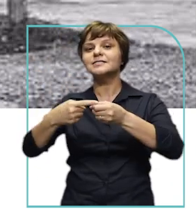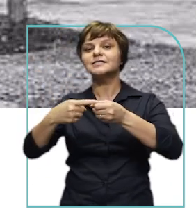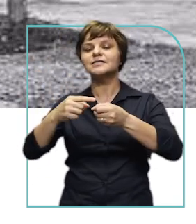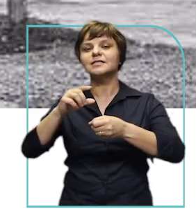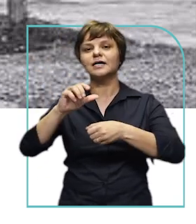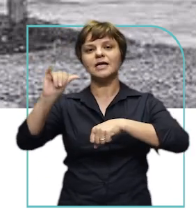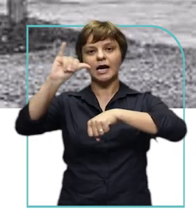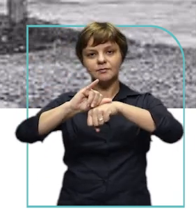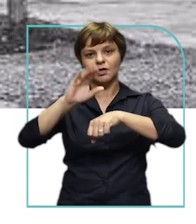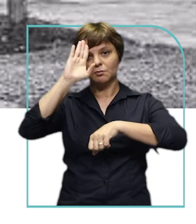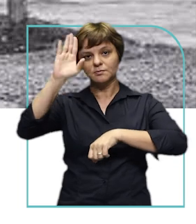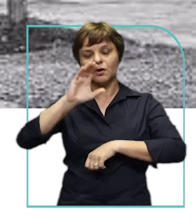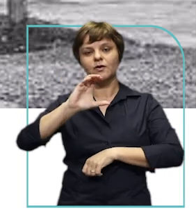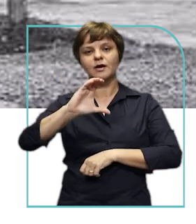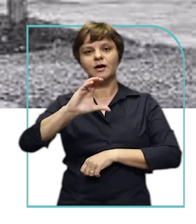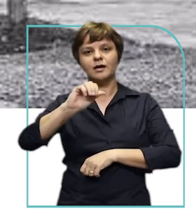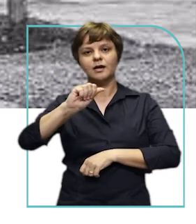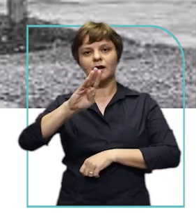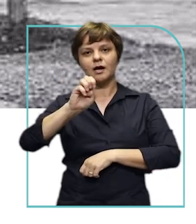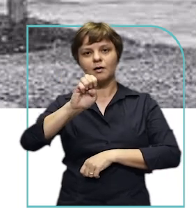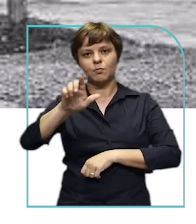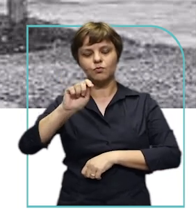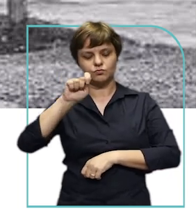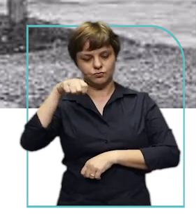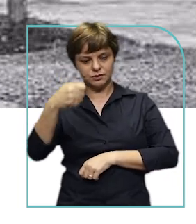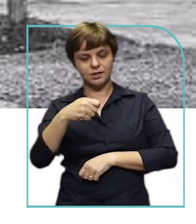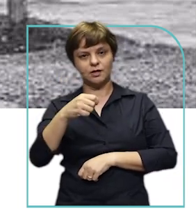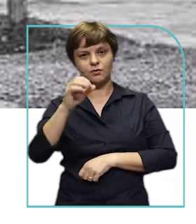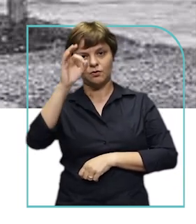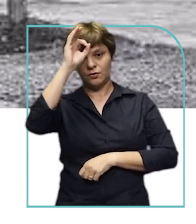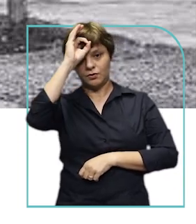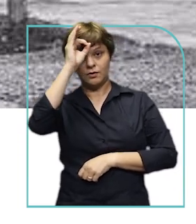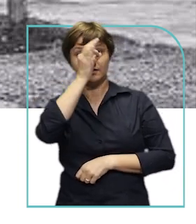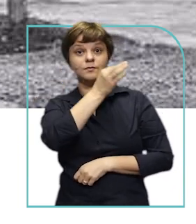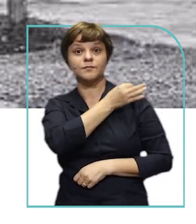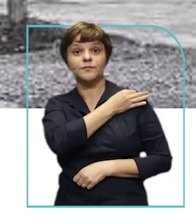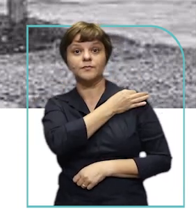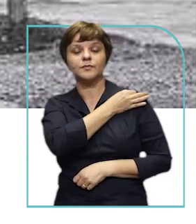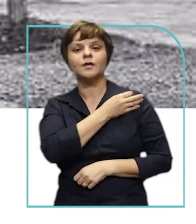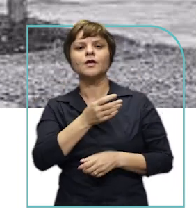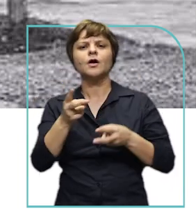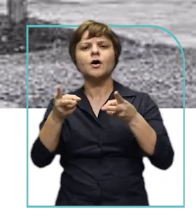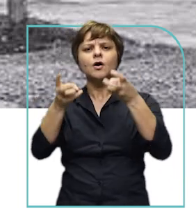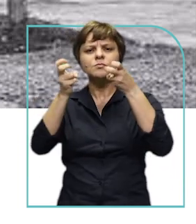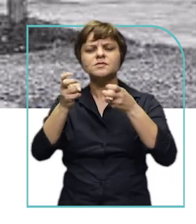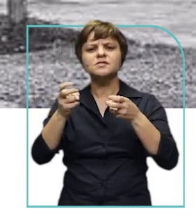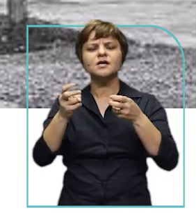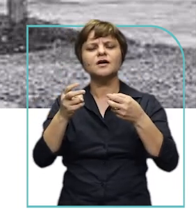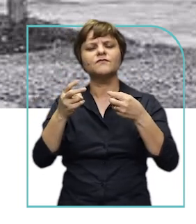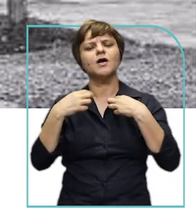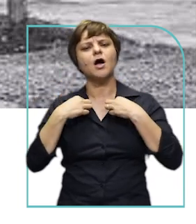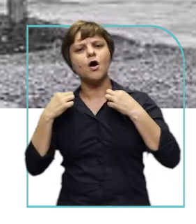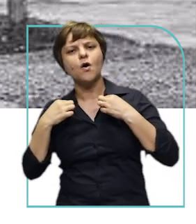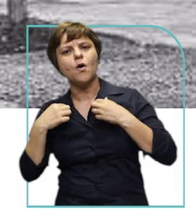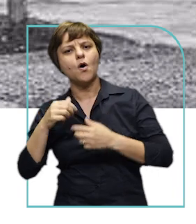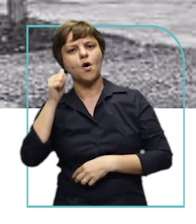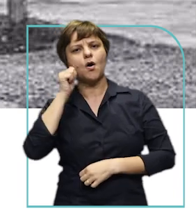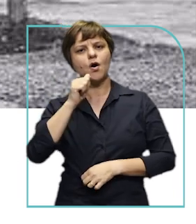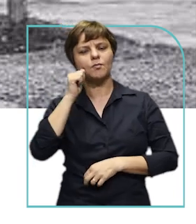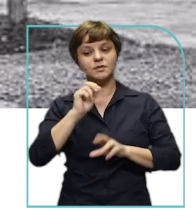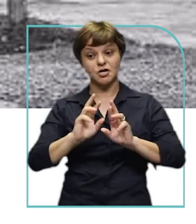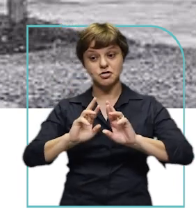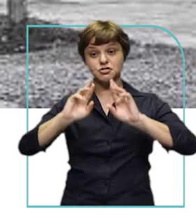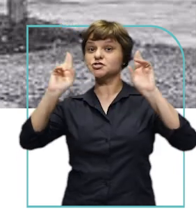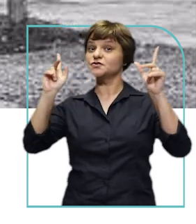a cidade de Cabul, né, no Afeganistão, antes do Talibã. Perceba as roupas das mulheres. Percebam que